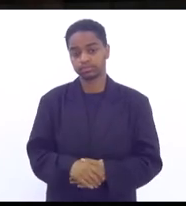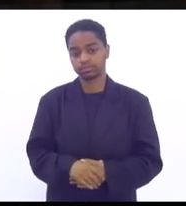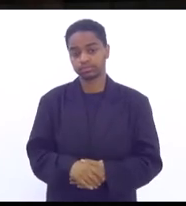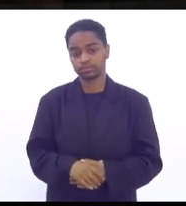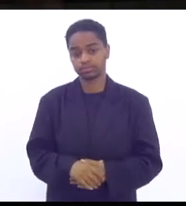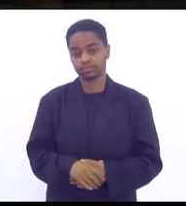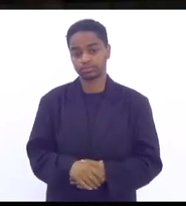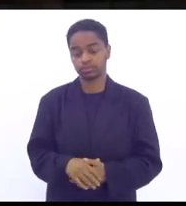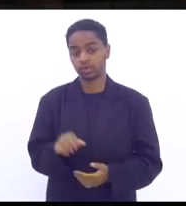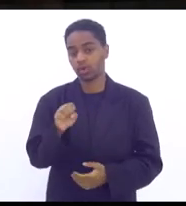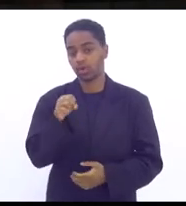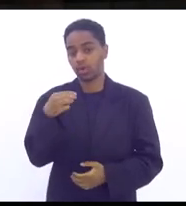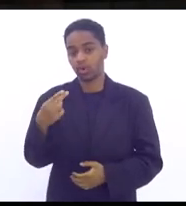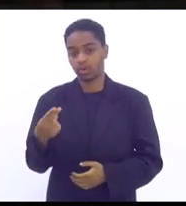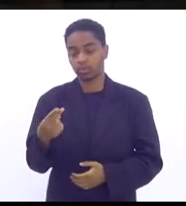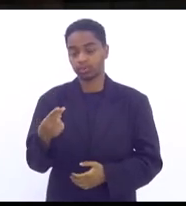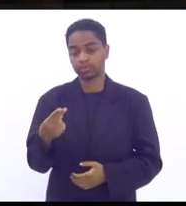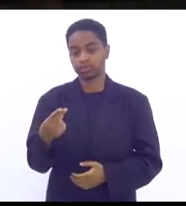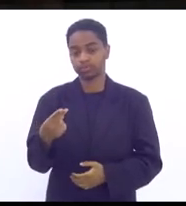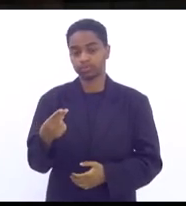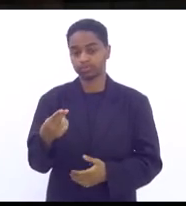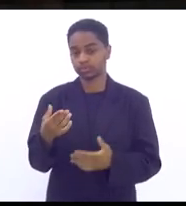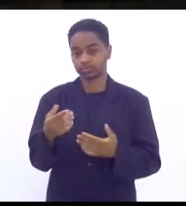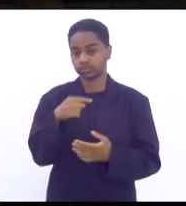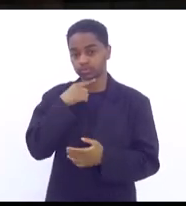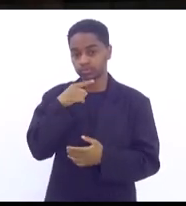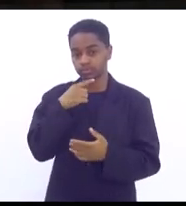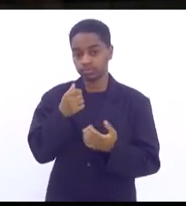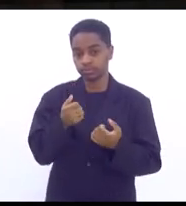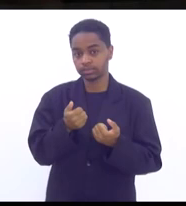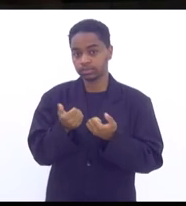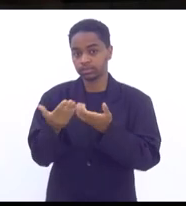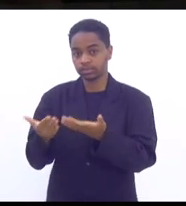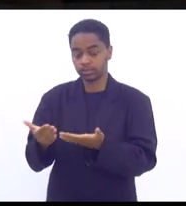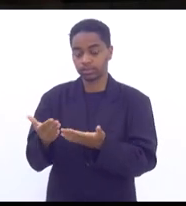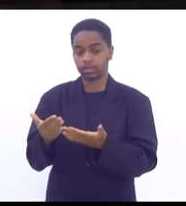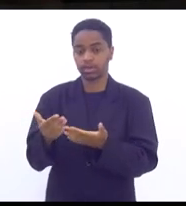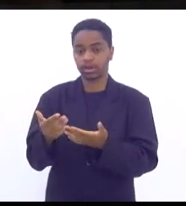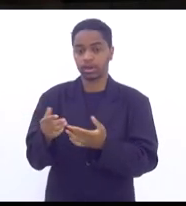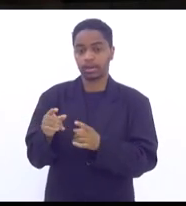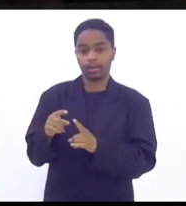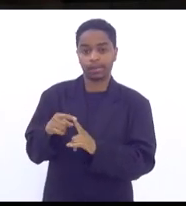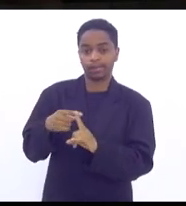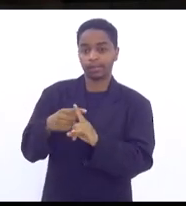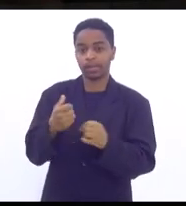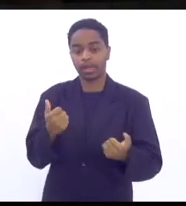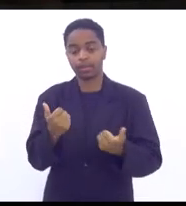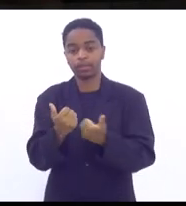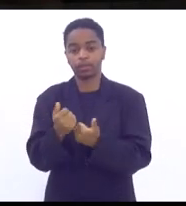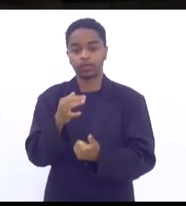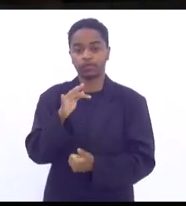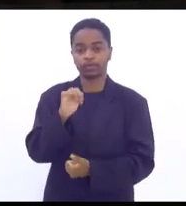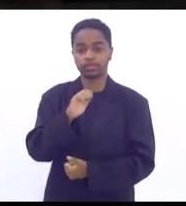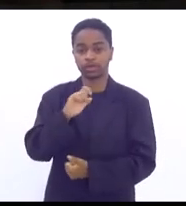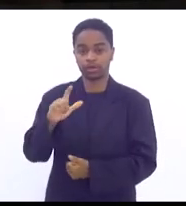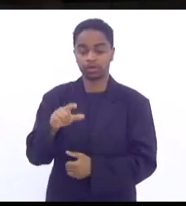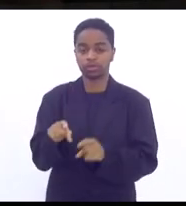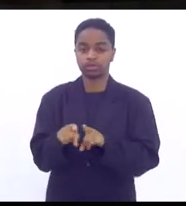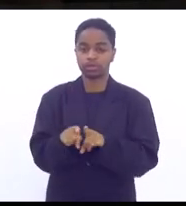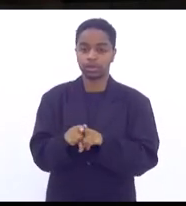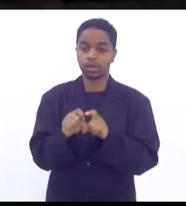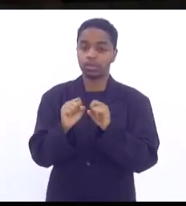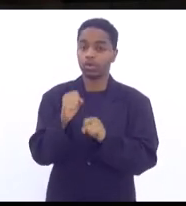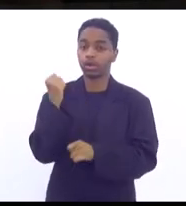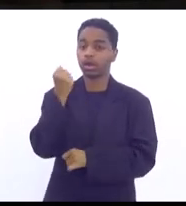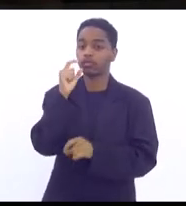com não mais ser contemplado por benefícios fiscais e até mesmo com agravante